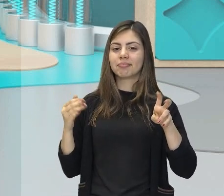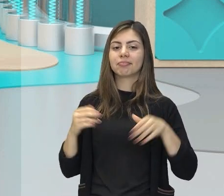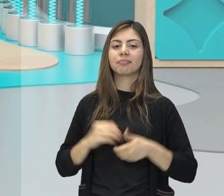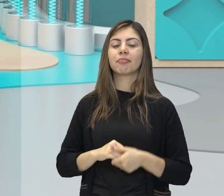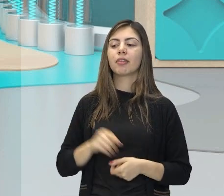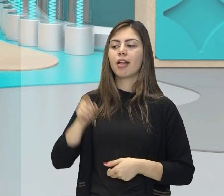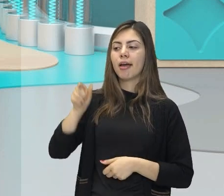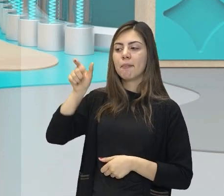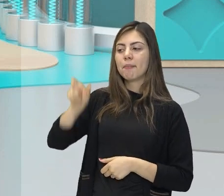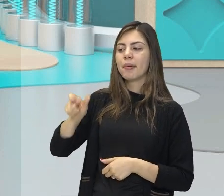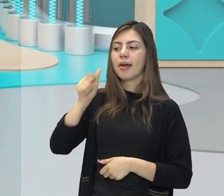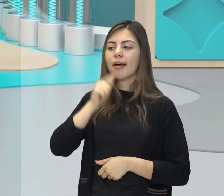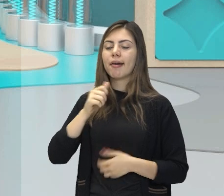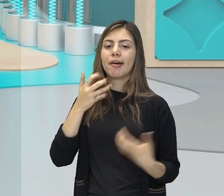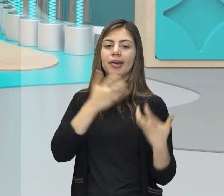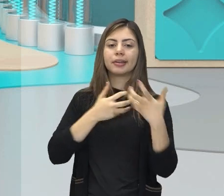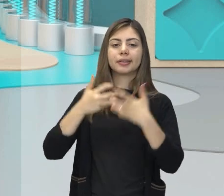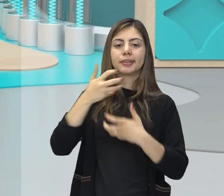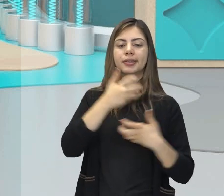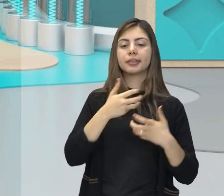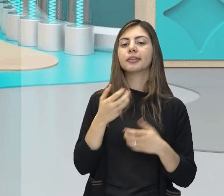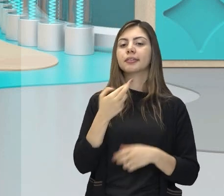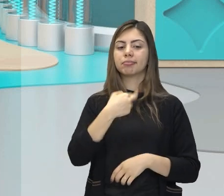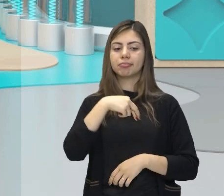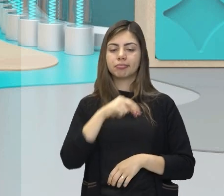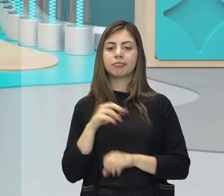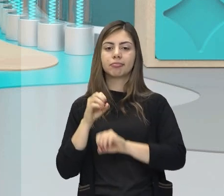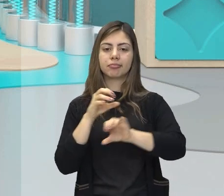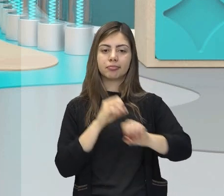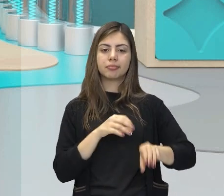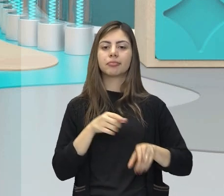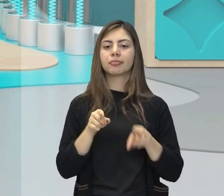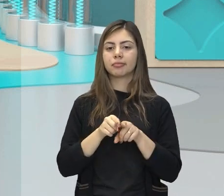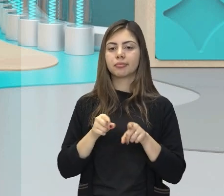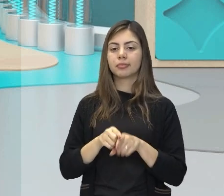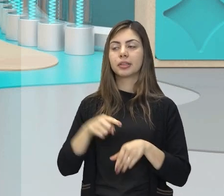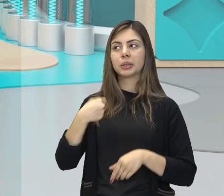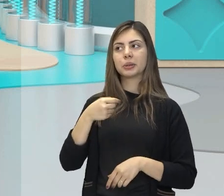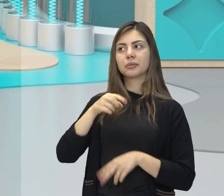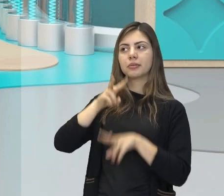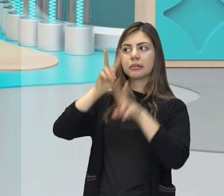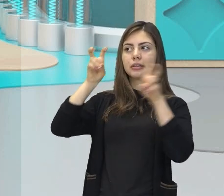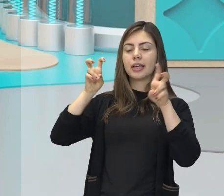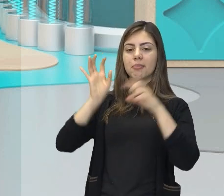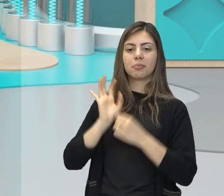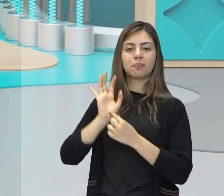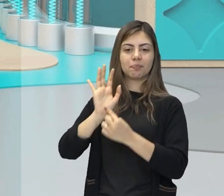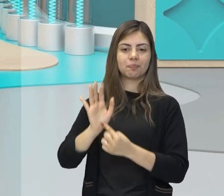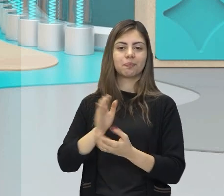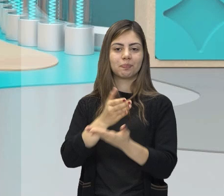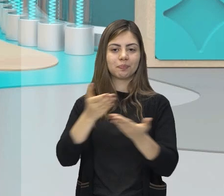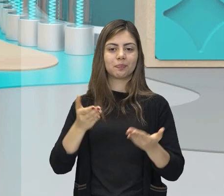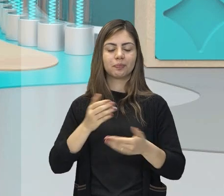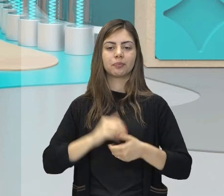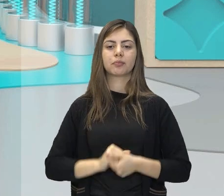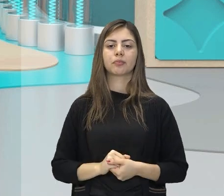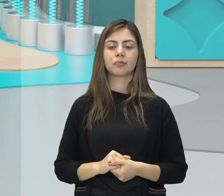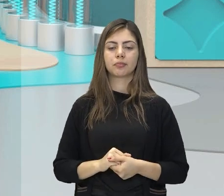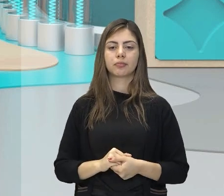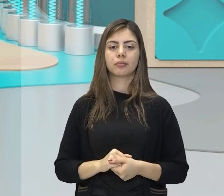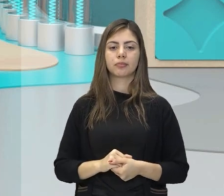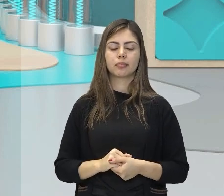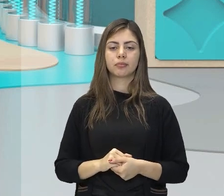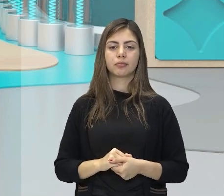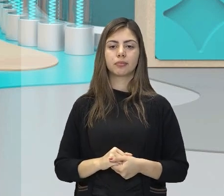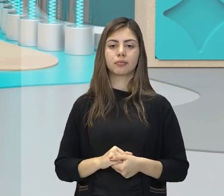Ela canta, encanta e evangeliza. Pensamos neste título para chamar a sua atenção. E aí, qual seria